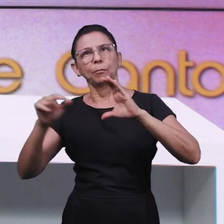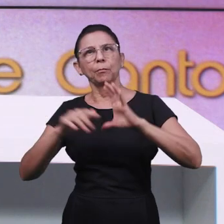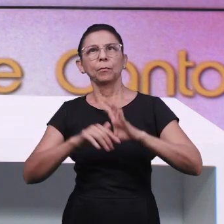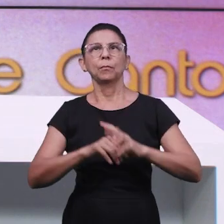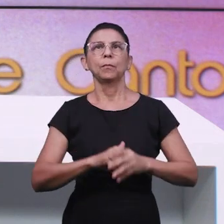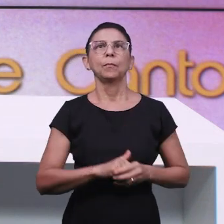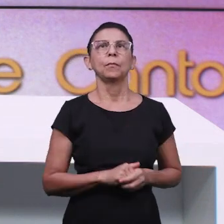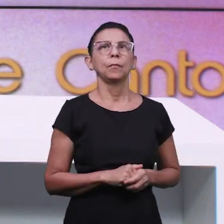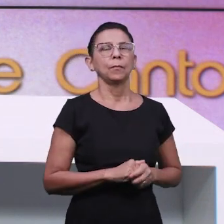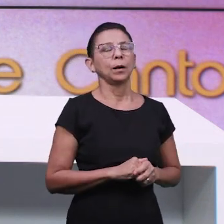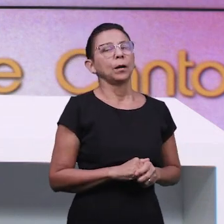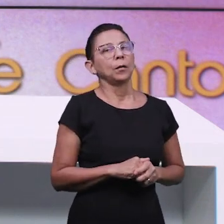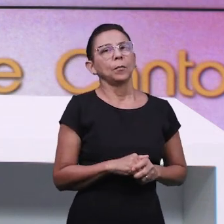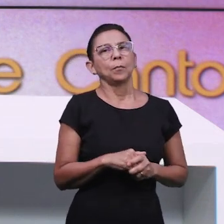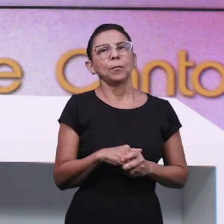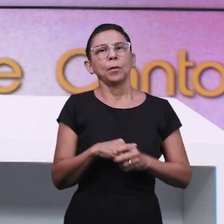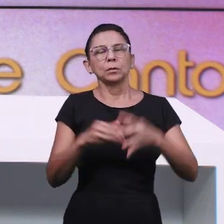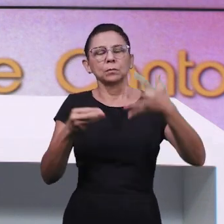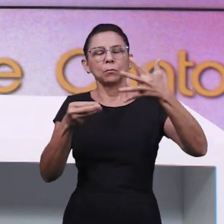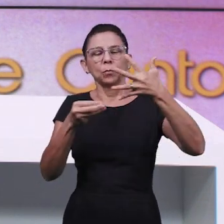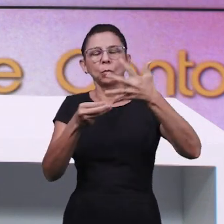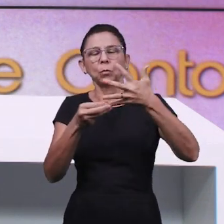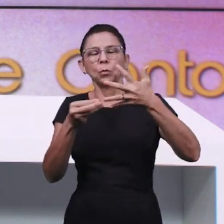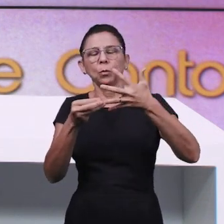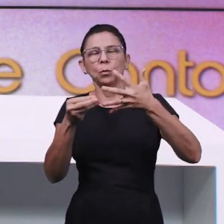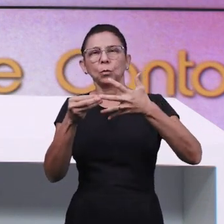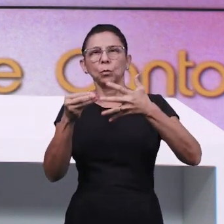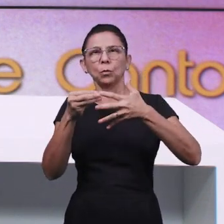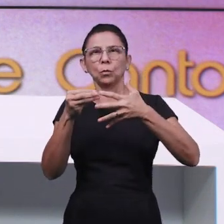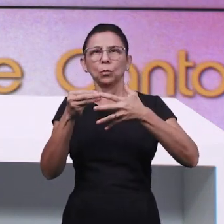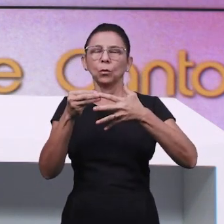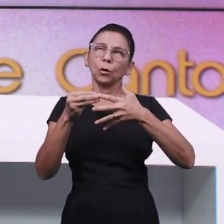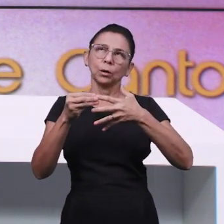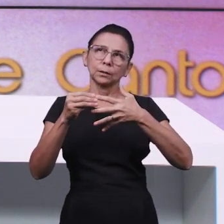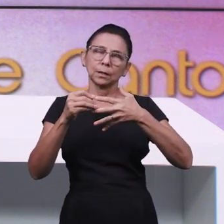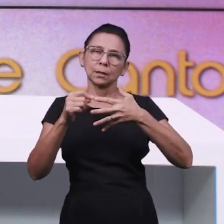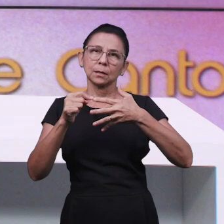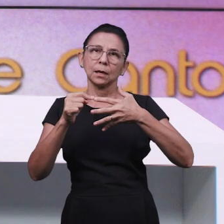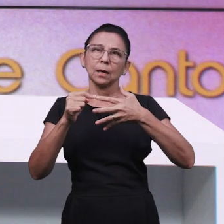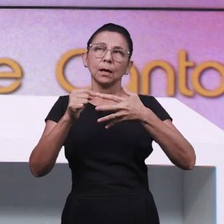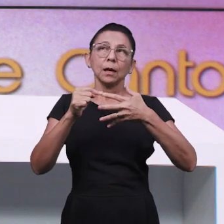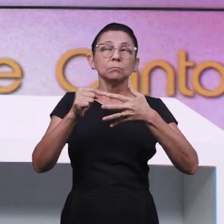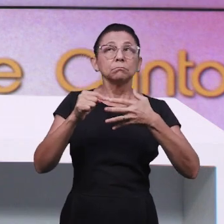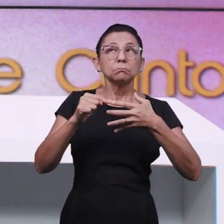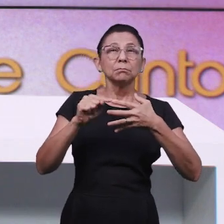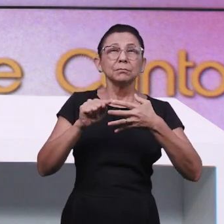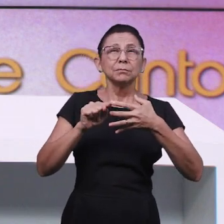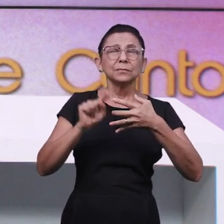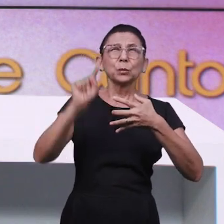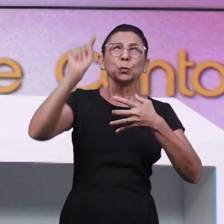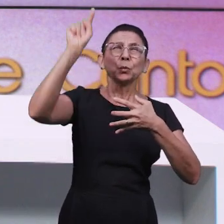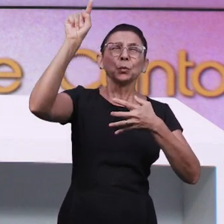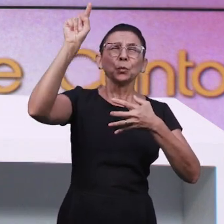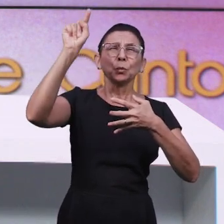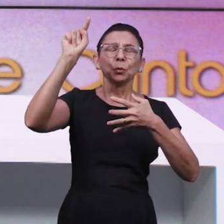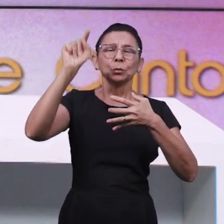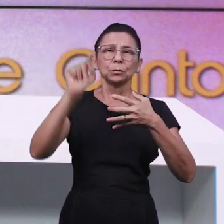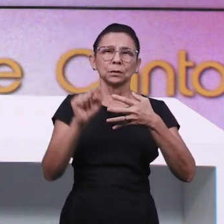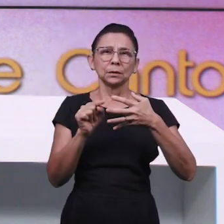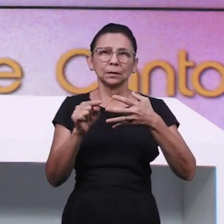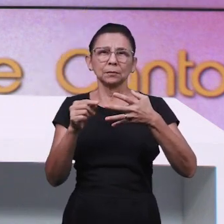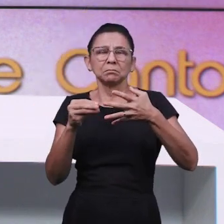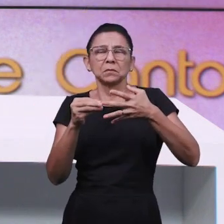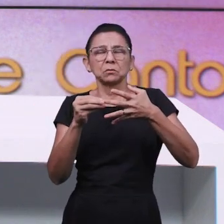ser notas mais graves, notas mais médias, notas agudas e todo um